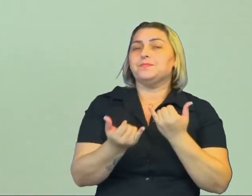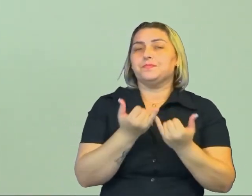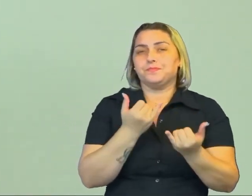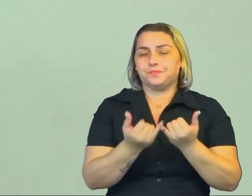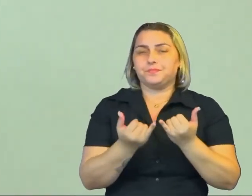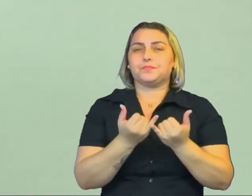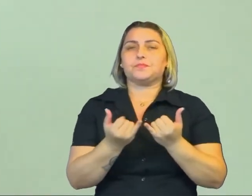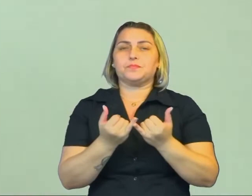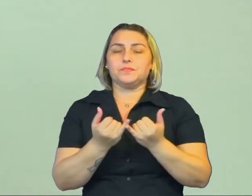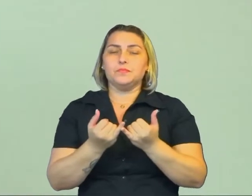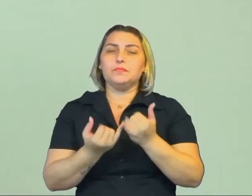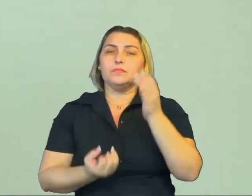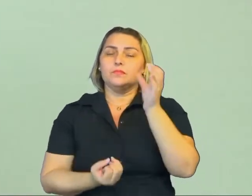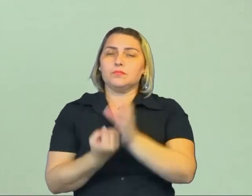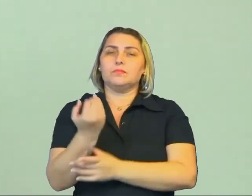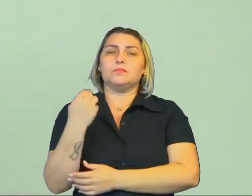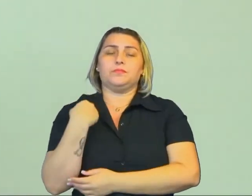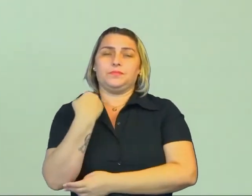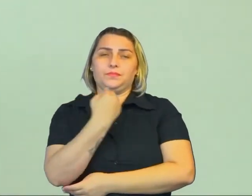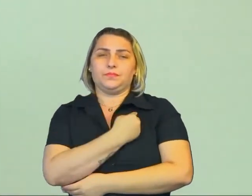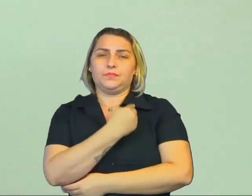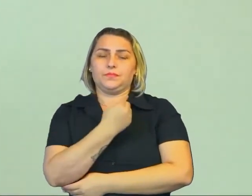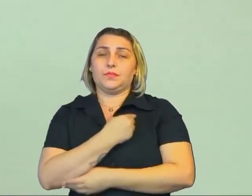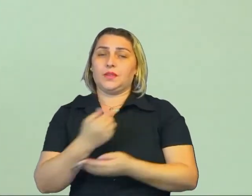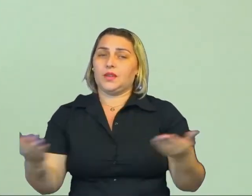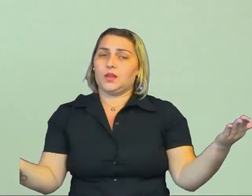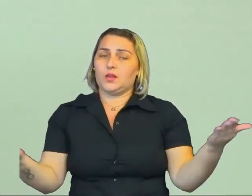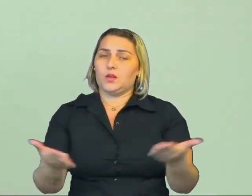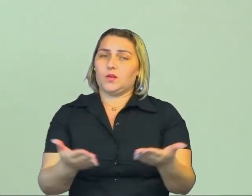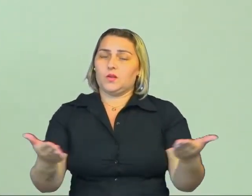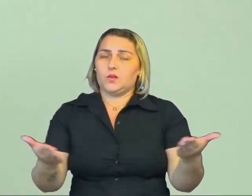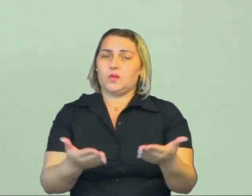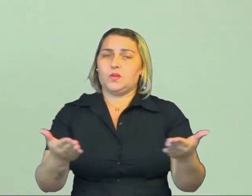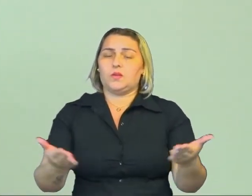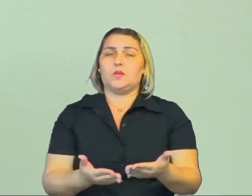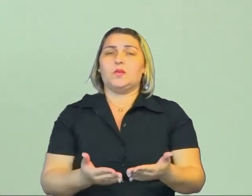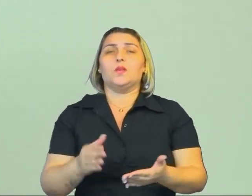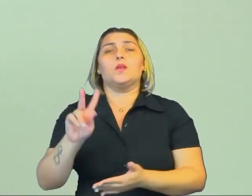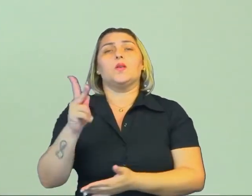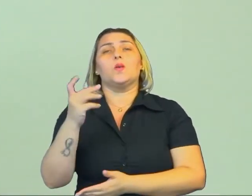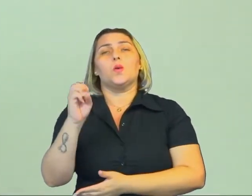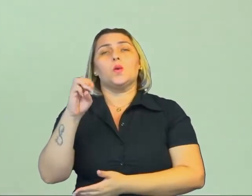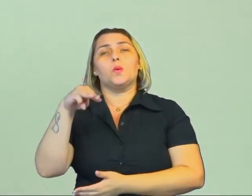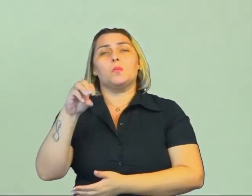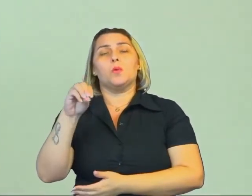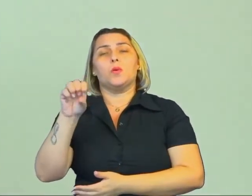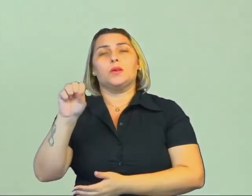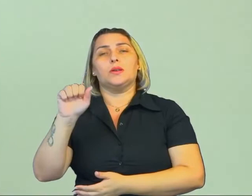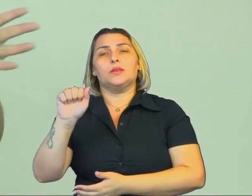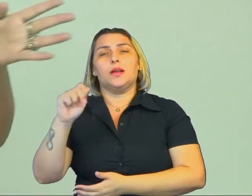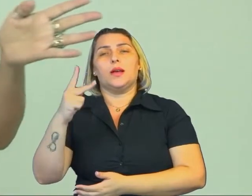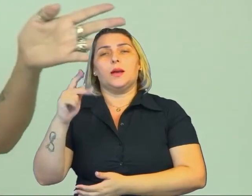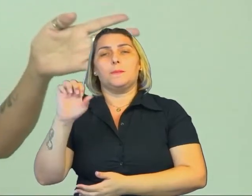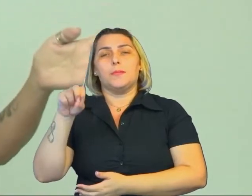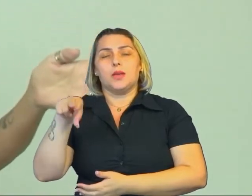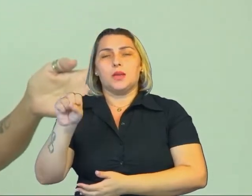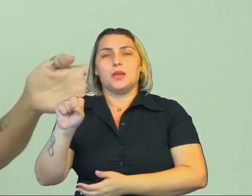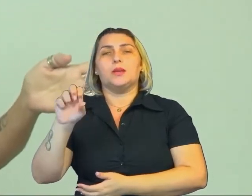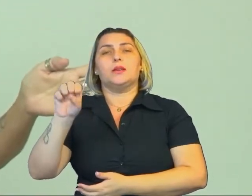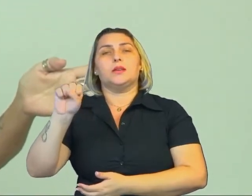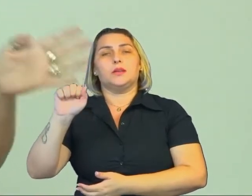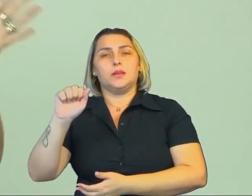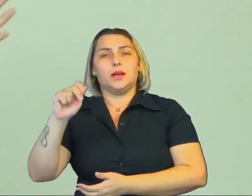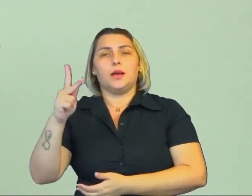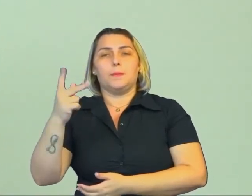bifurcou, originou a nossa espécie, que hoje em dia é chamada de Homo sapiens sapiens, e originou as espécies